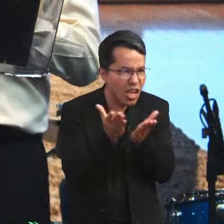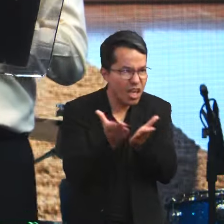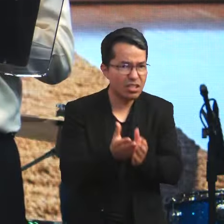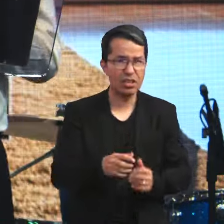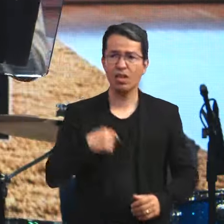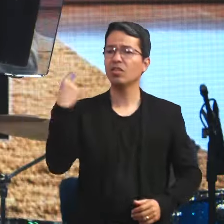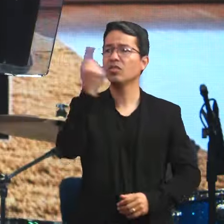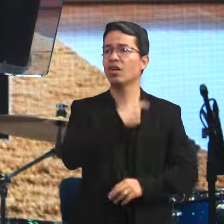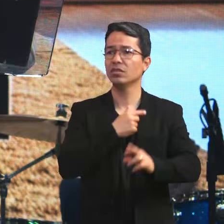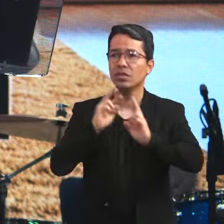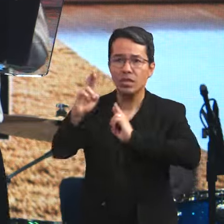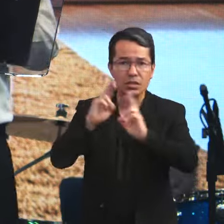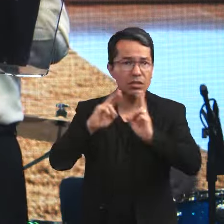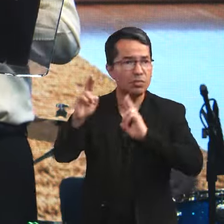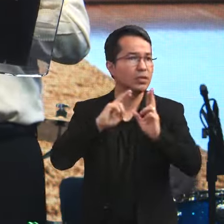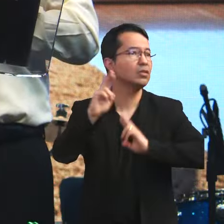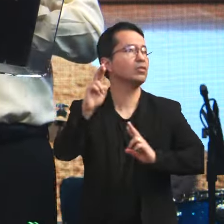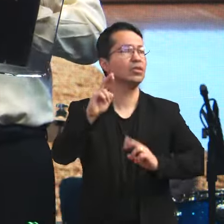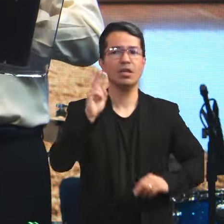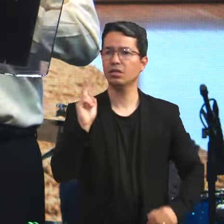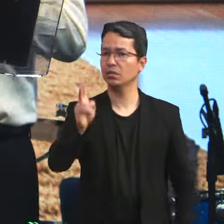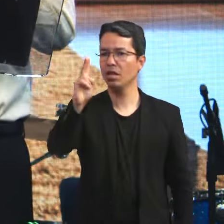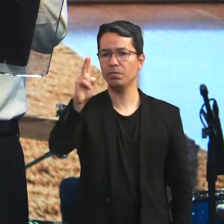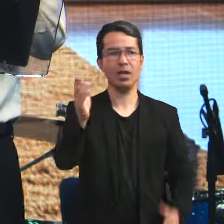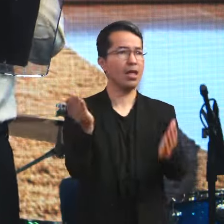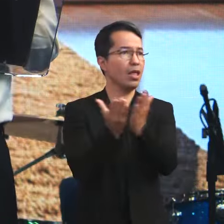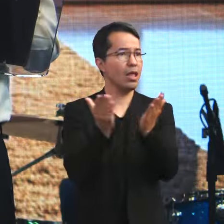todos os nossos relacionamentos são com